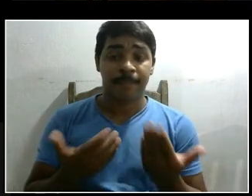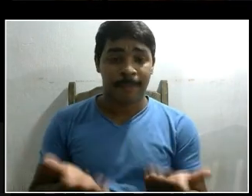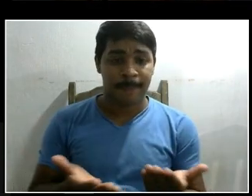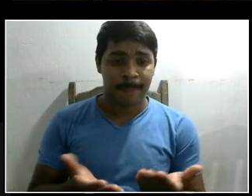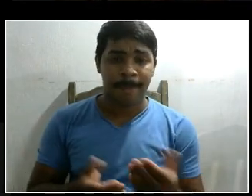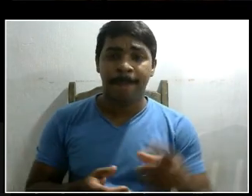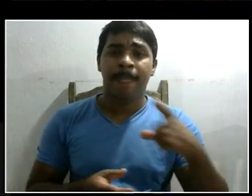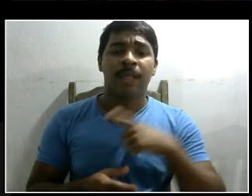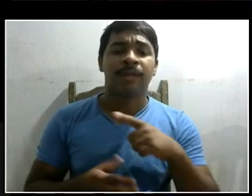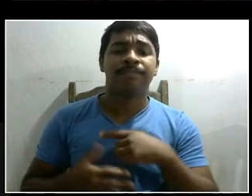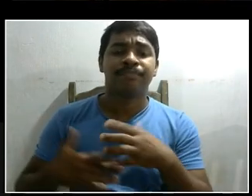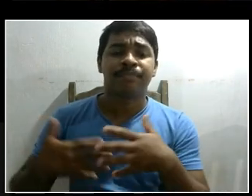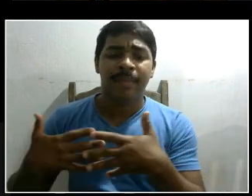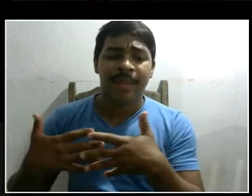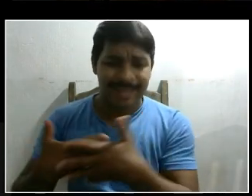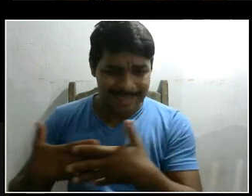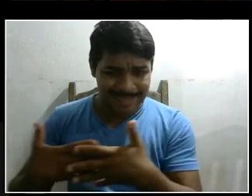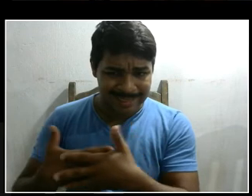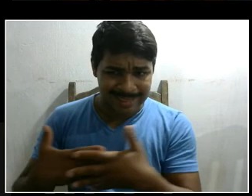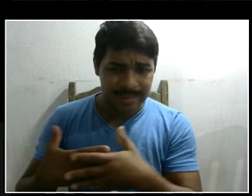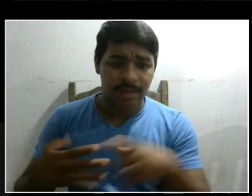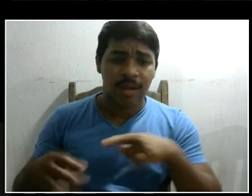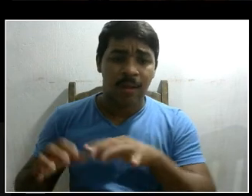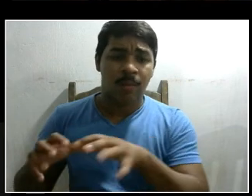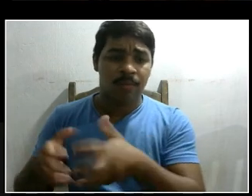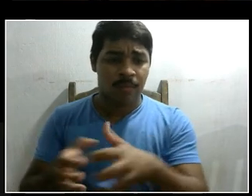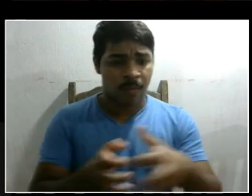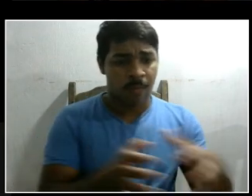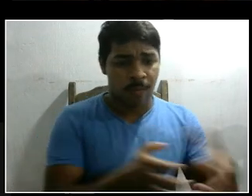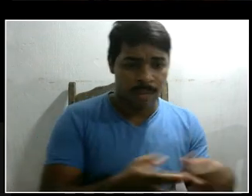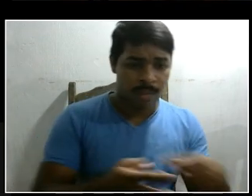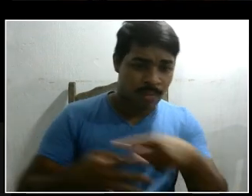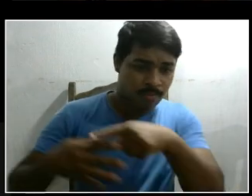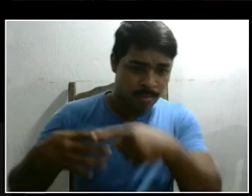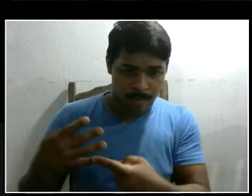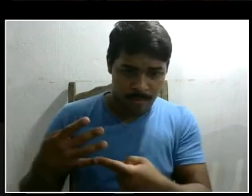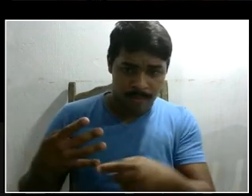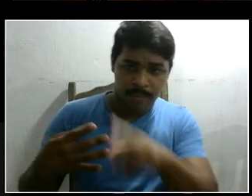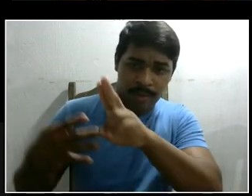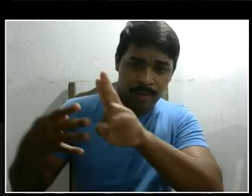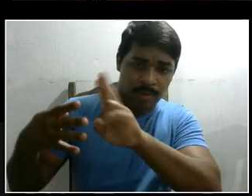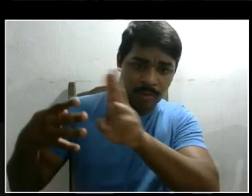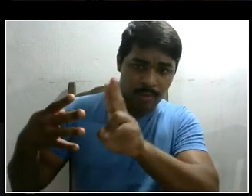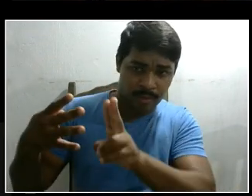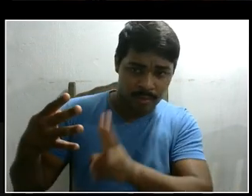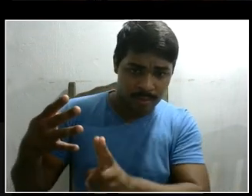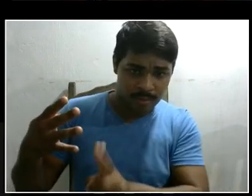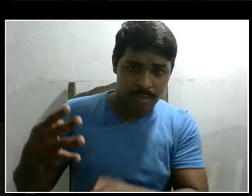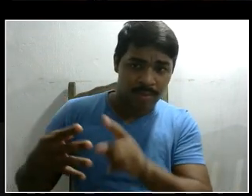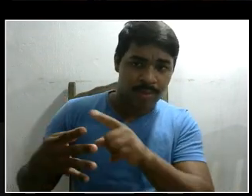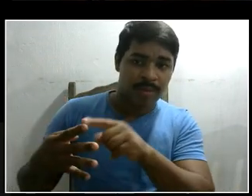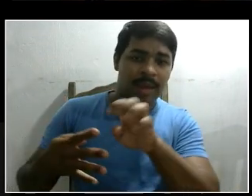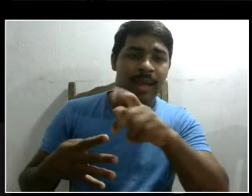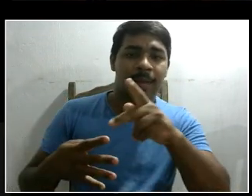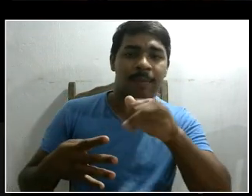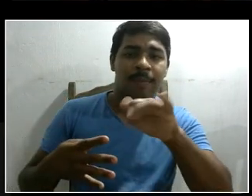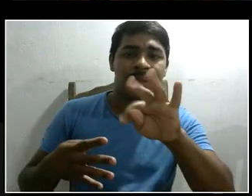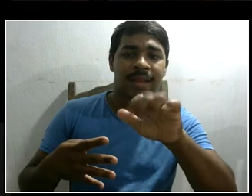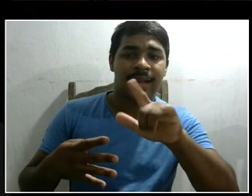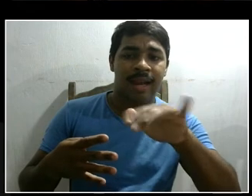tecidos animais são divididos em 4 grupos, que são quais? Tecido epitelial, tecido conjuntivo,